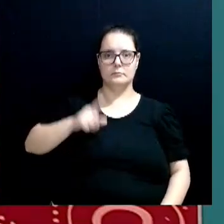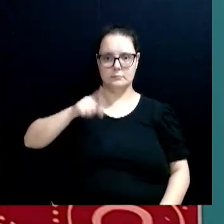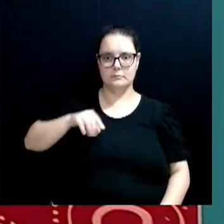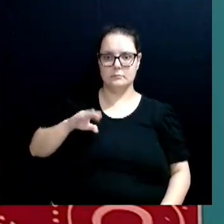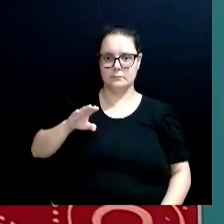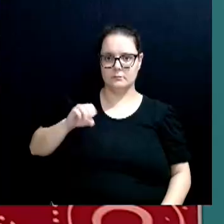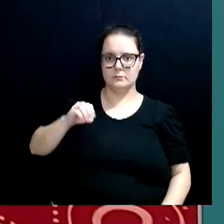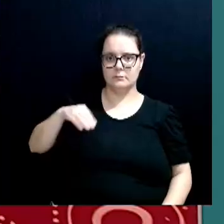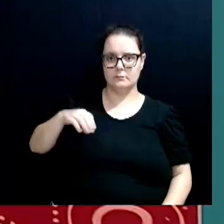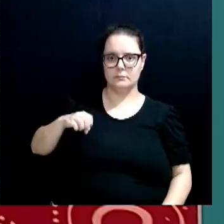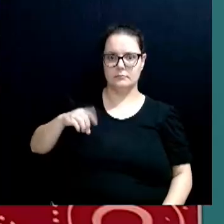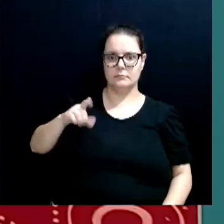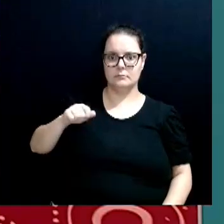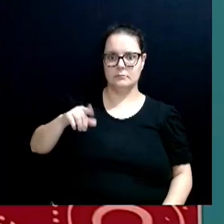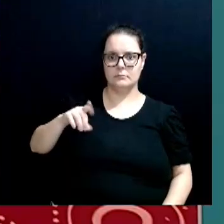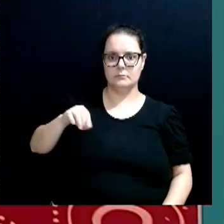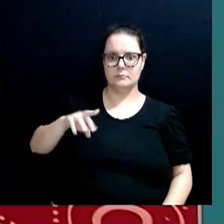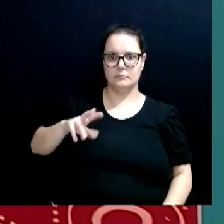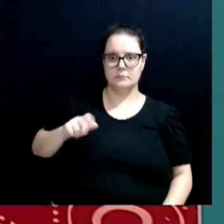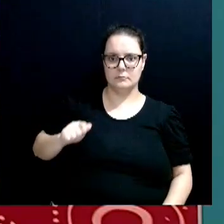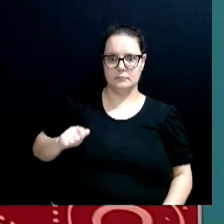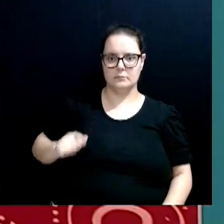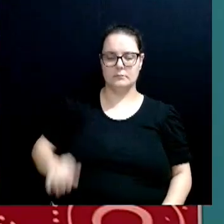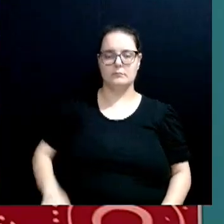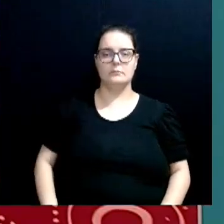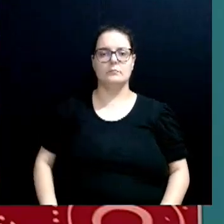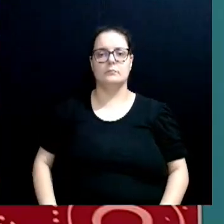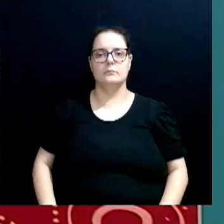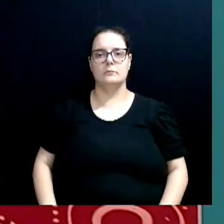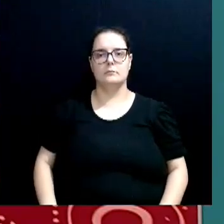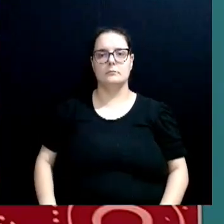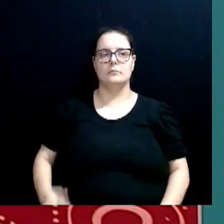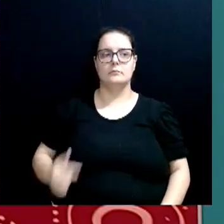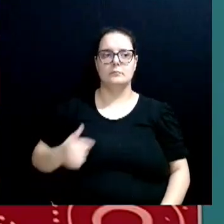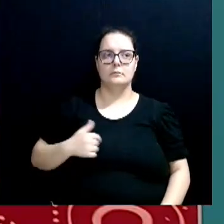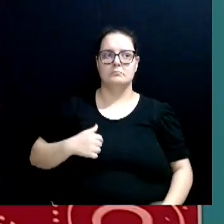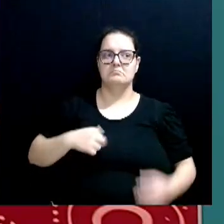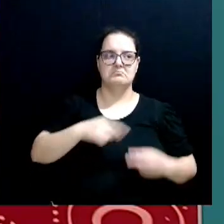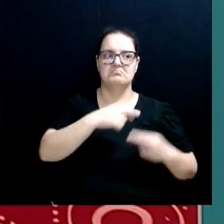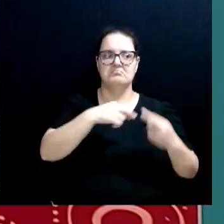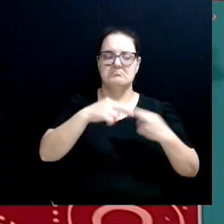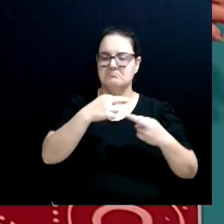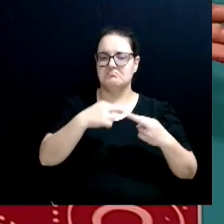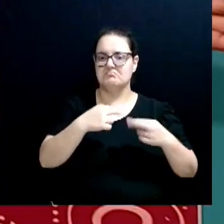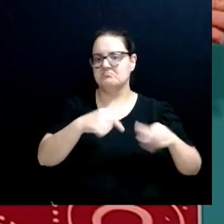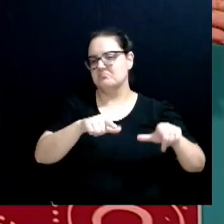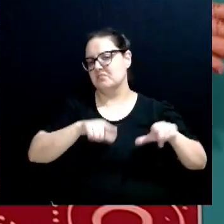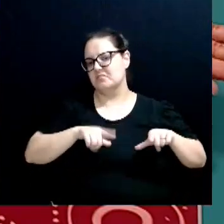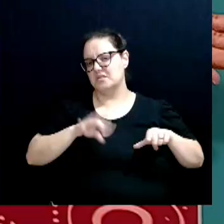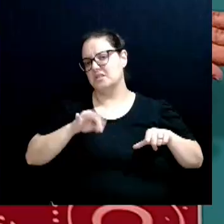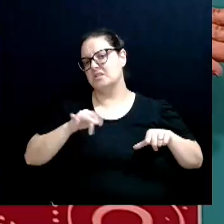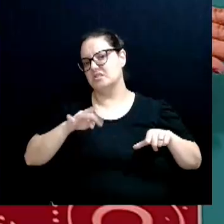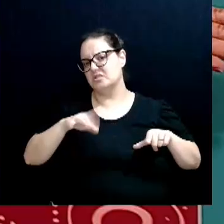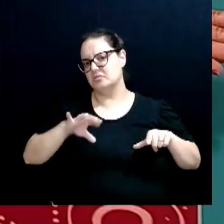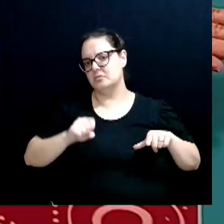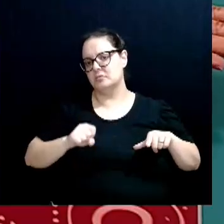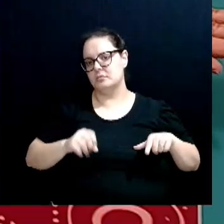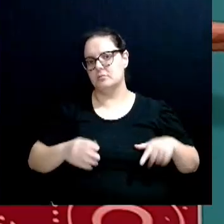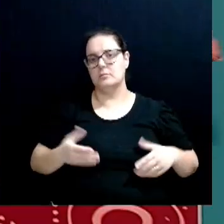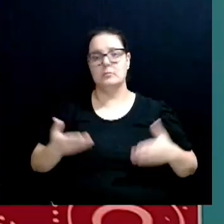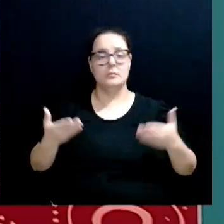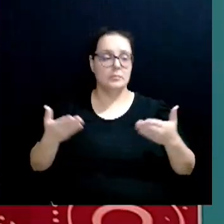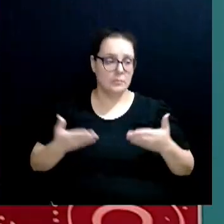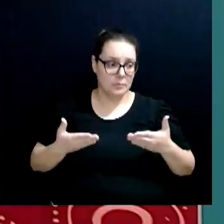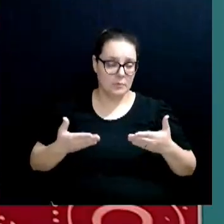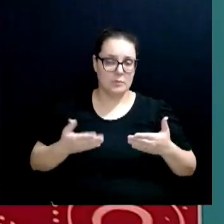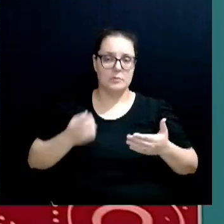E como eu não sou uma pessoa ligada nessas questões de títulos, porque hoje título você compra.